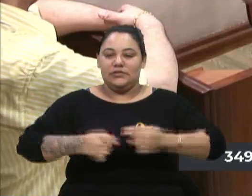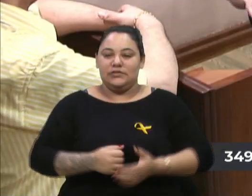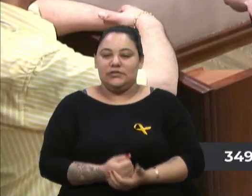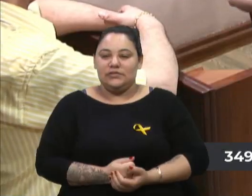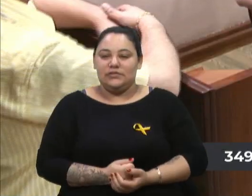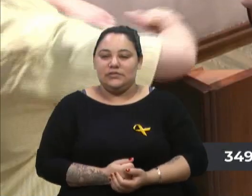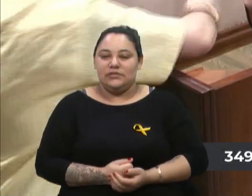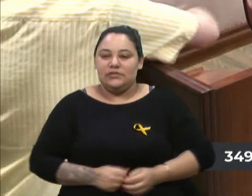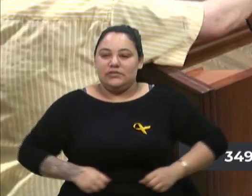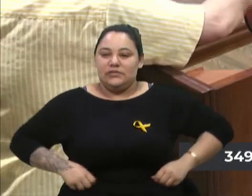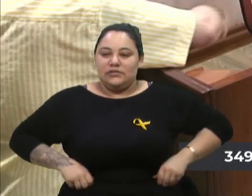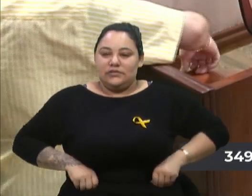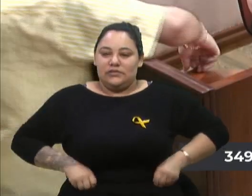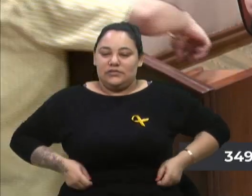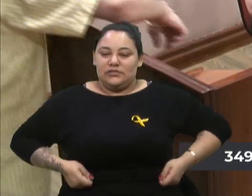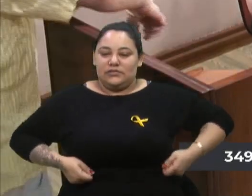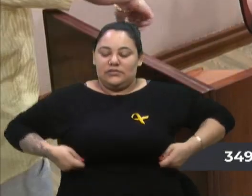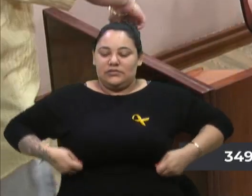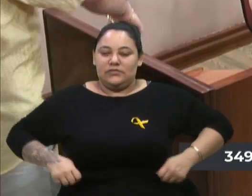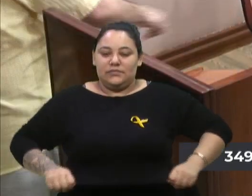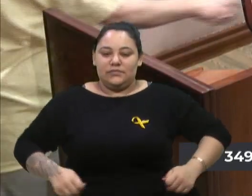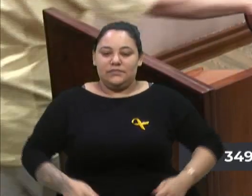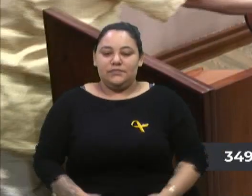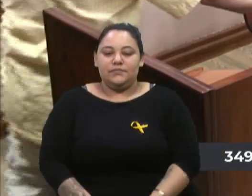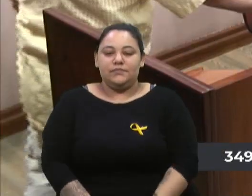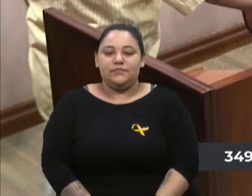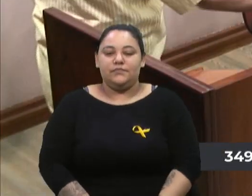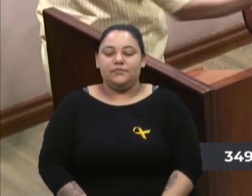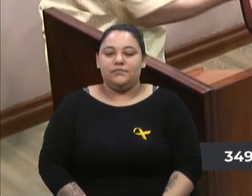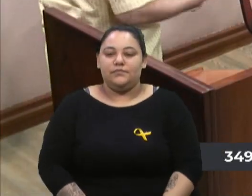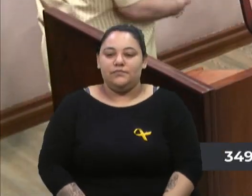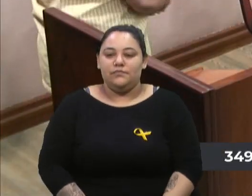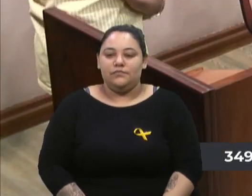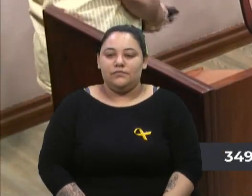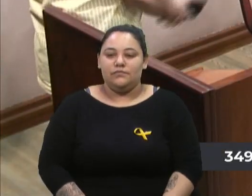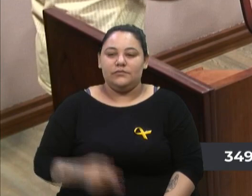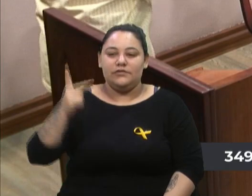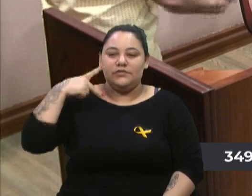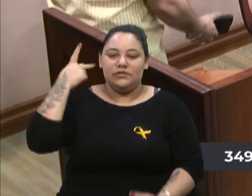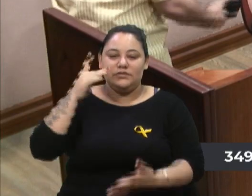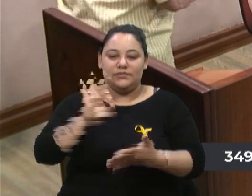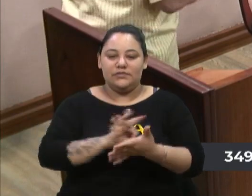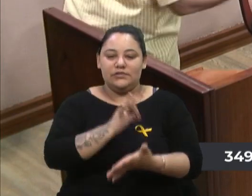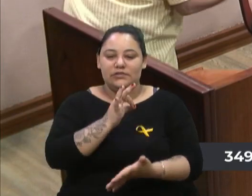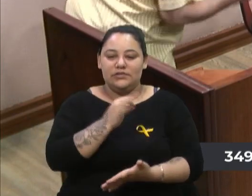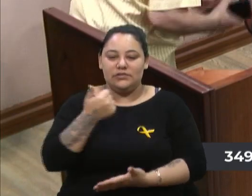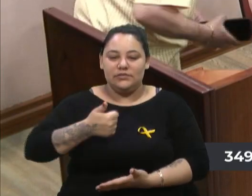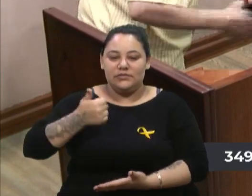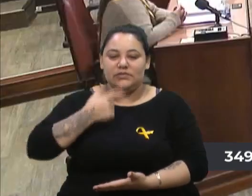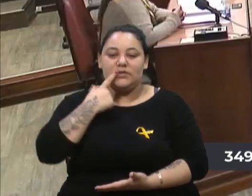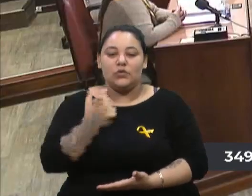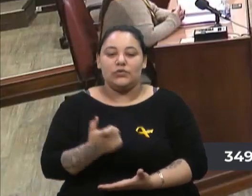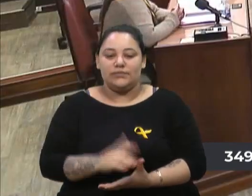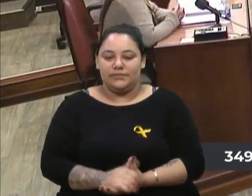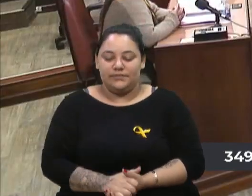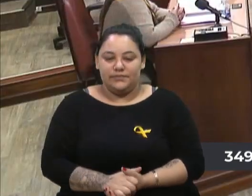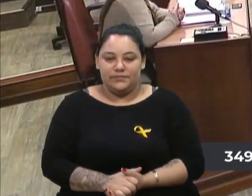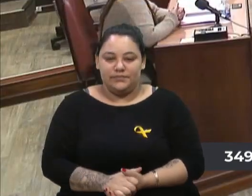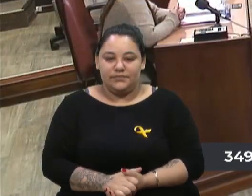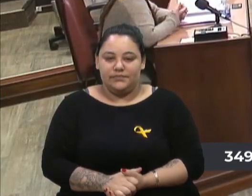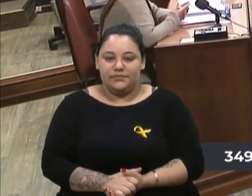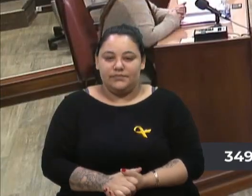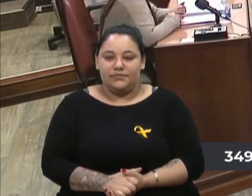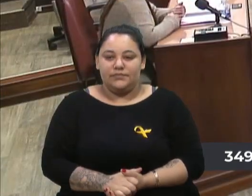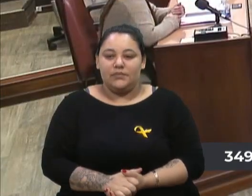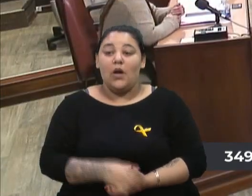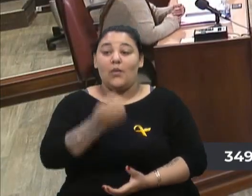Voto. Para declarar voto, senhor presidente. Para declarar voto, primeira vereadora inscrita, Rose Frigeri. Bom, eu